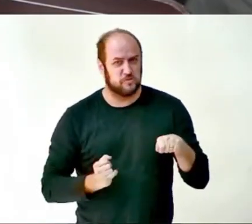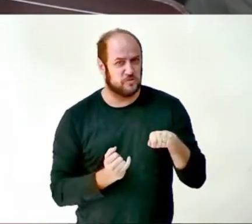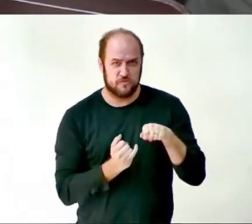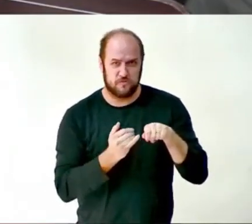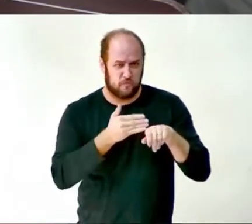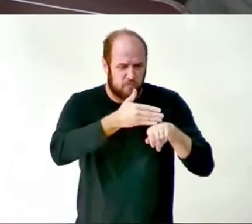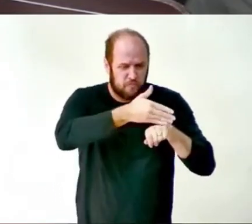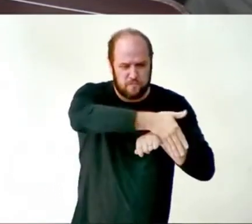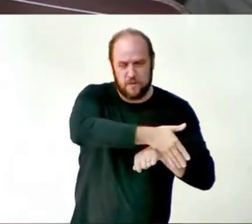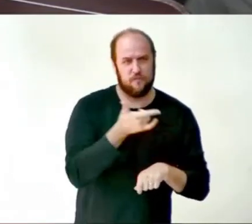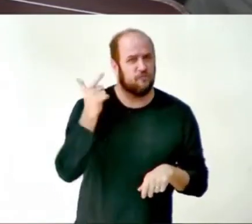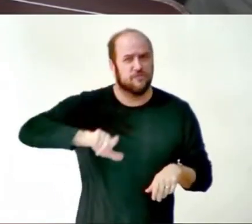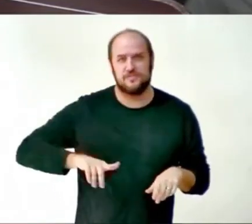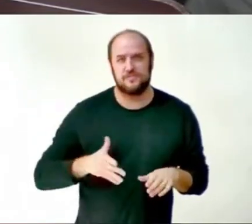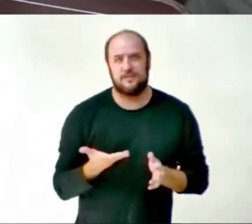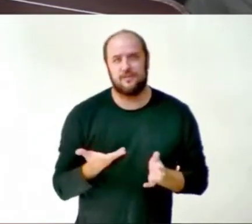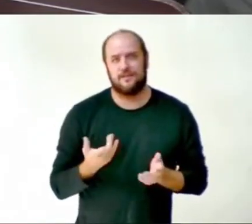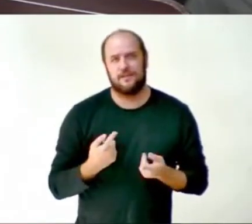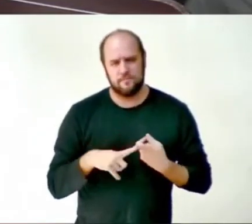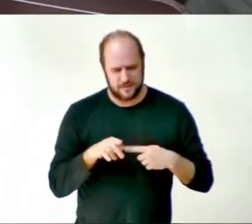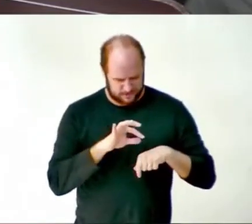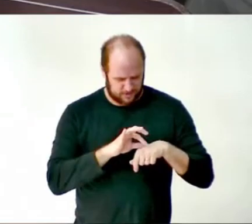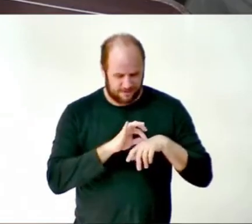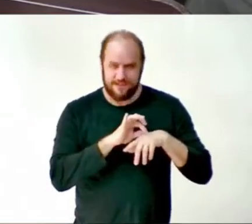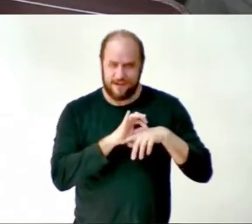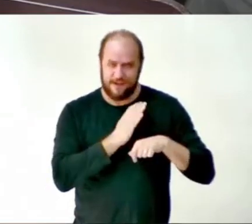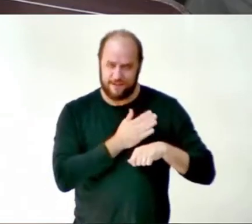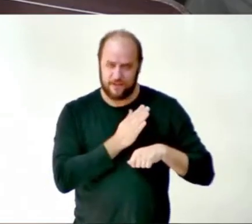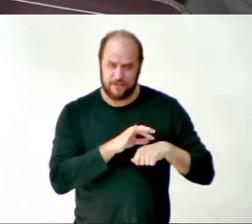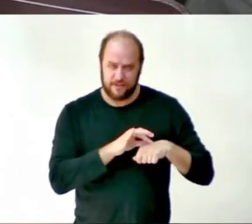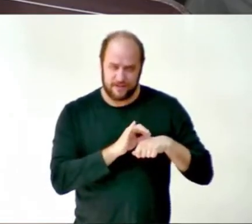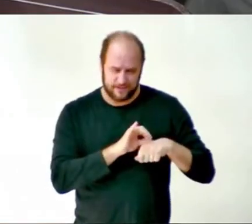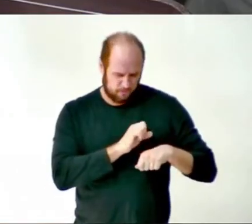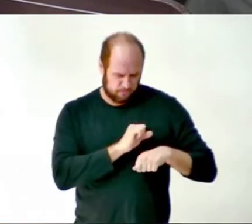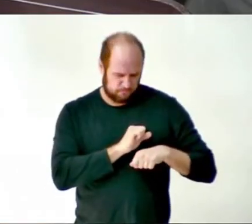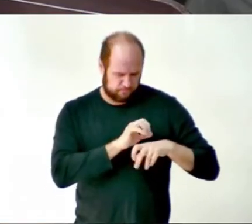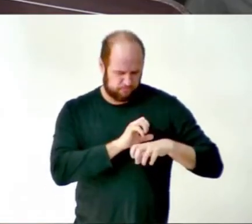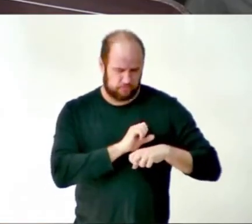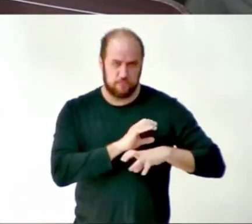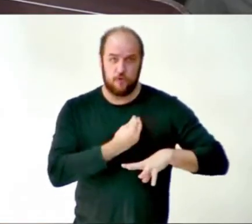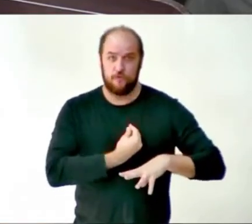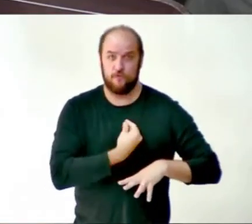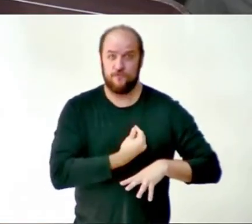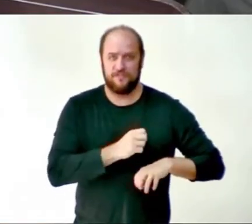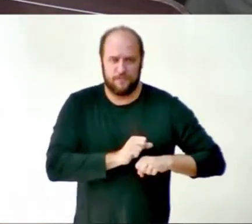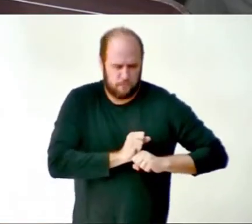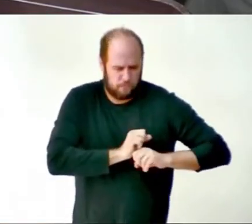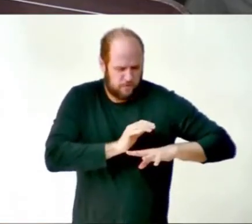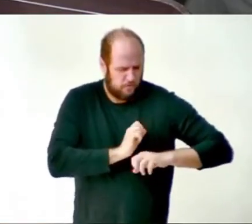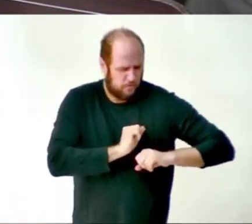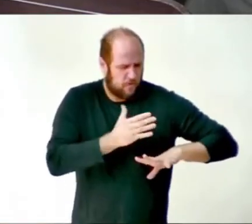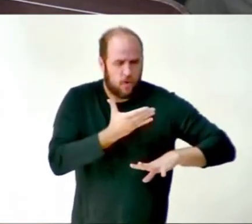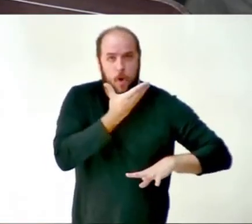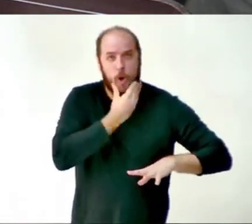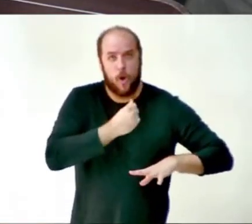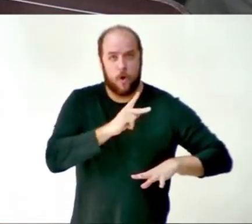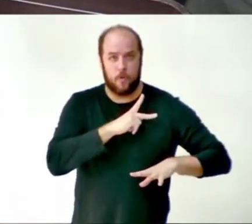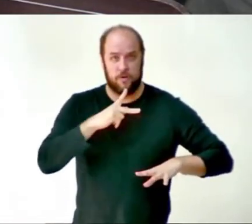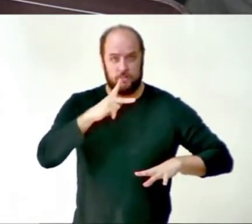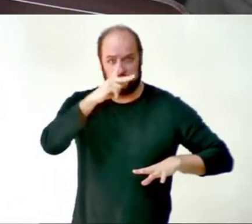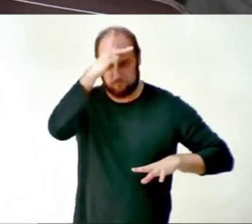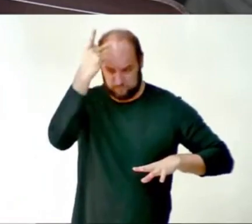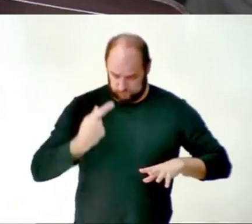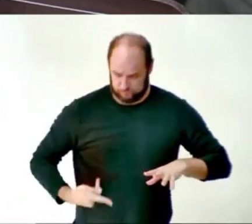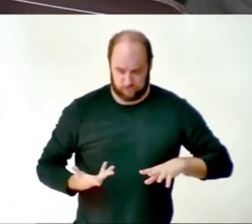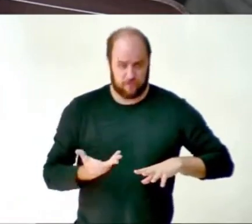qualquer coisa, mas que o coração de carne não, é um coração que bate, é um coração humano, é um coração